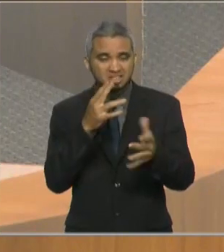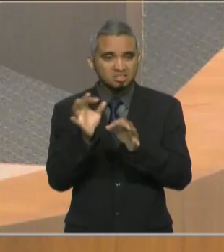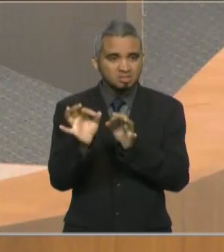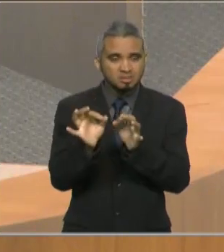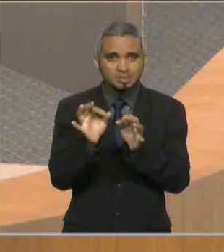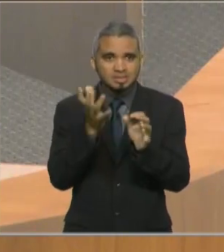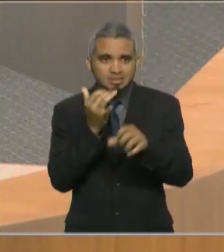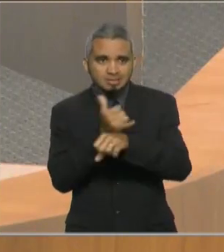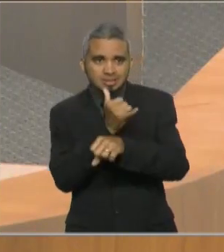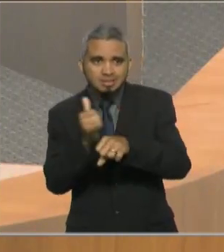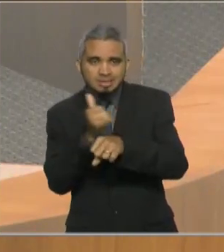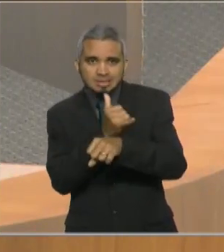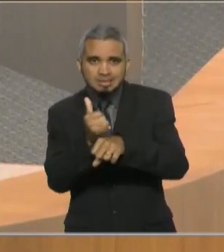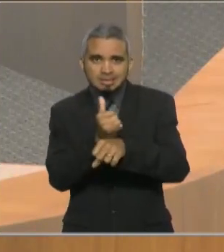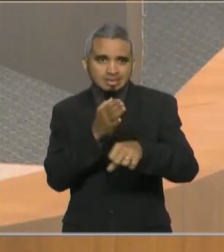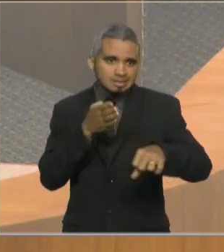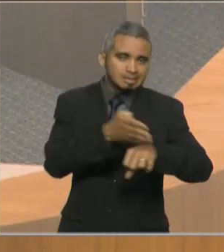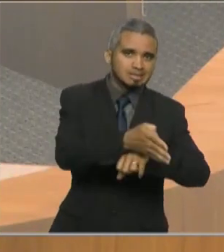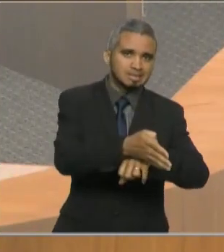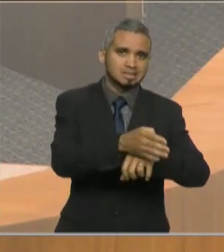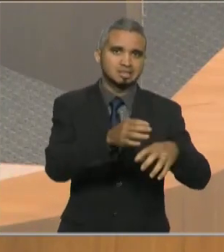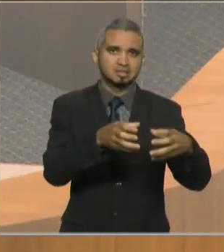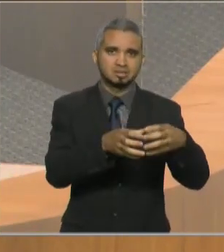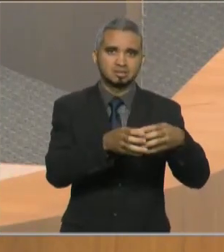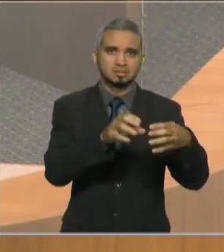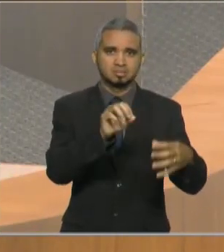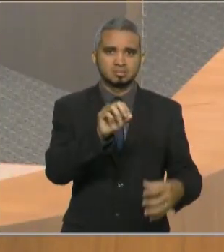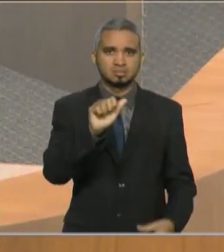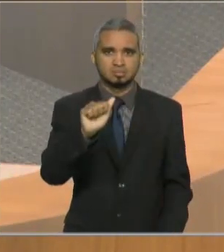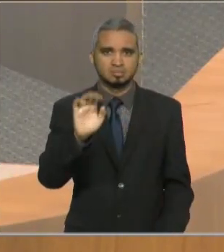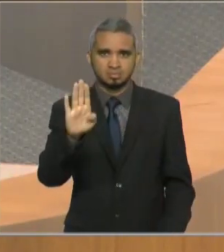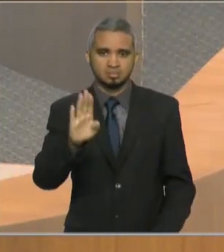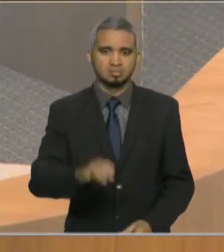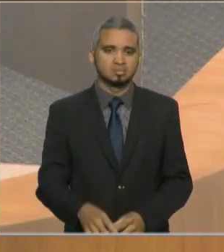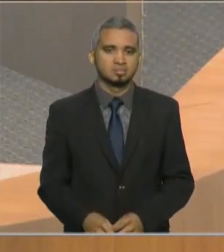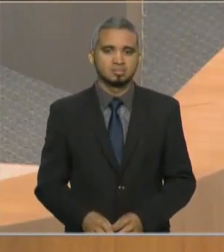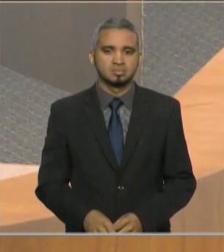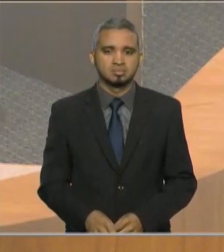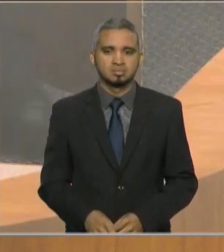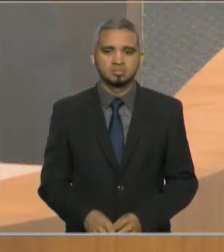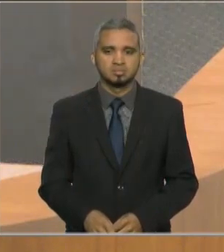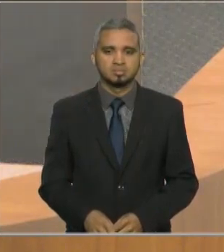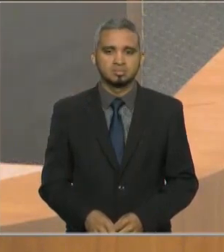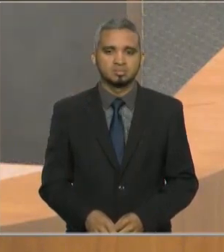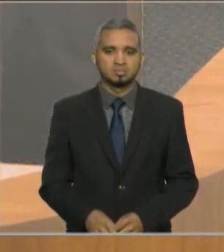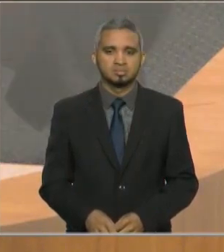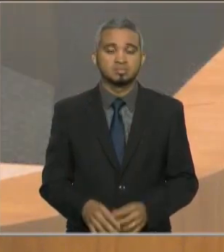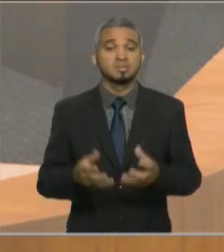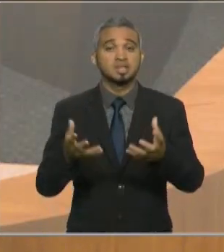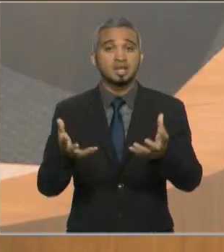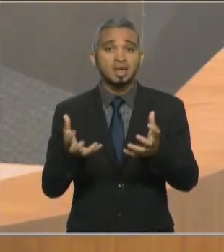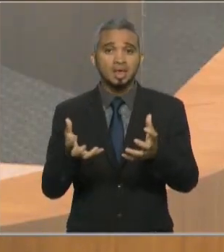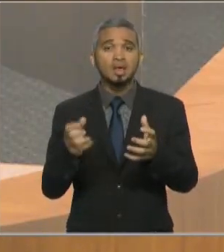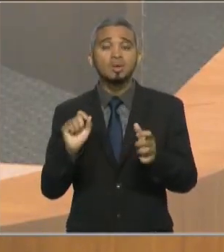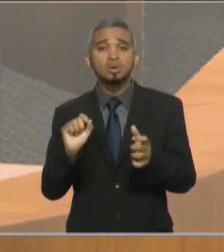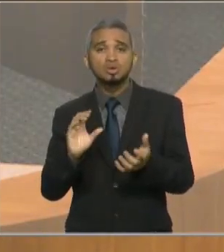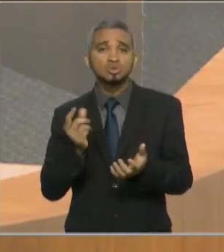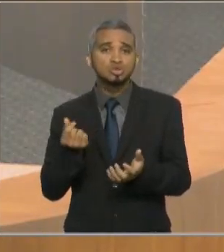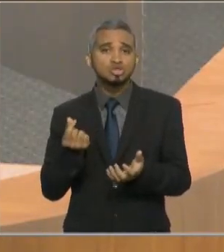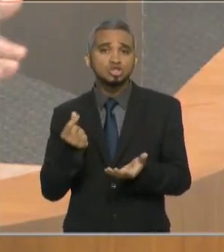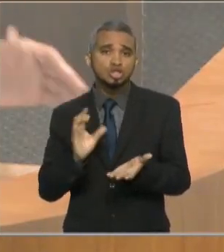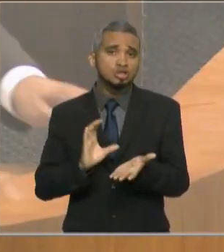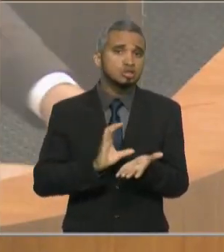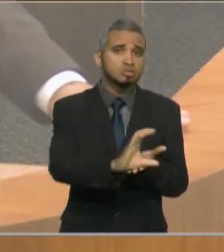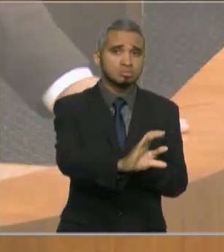OAB, inclusive, deputado Edilásio, colocando a máquina pública sem